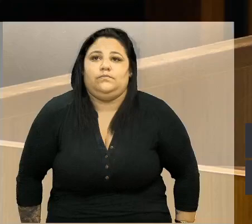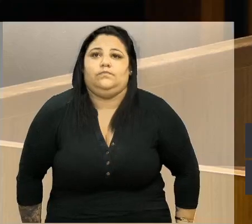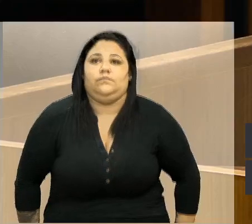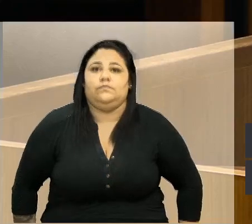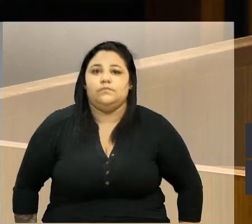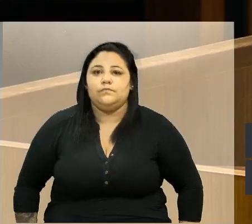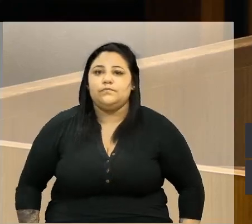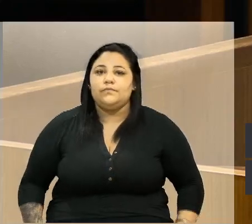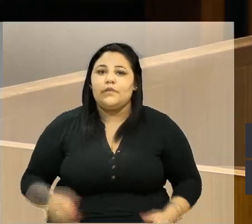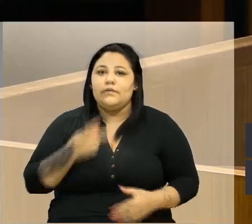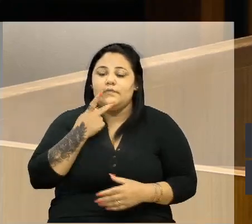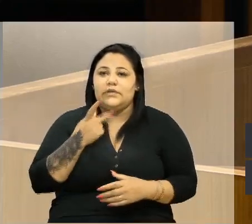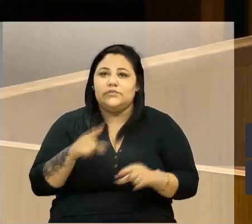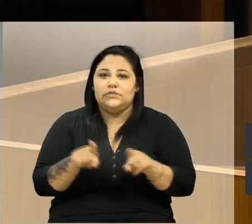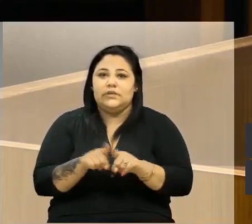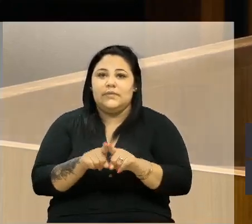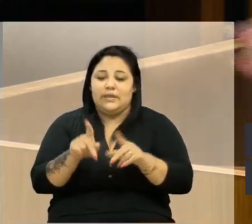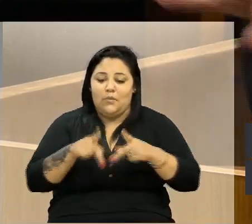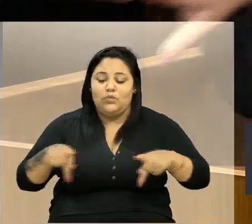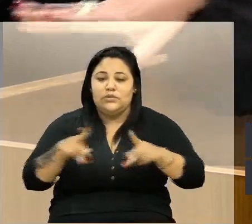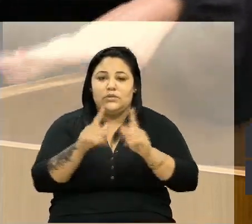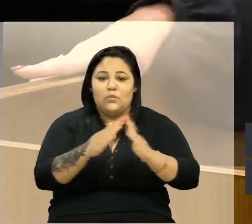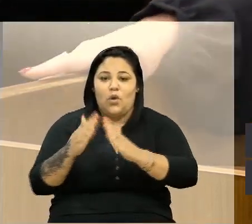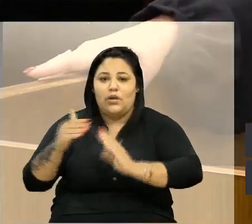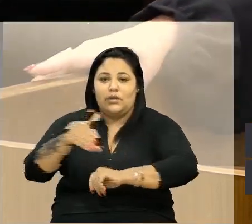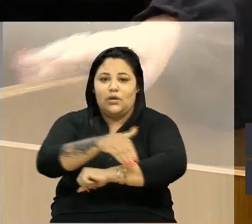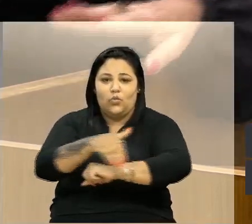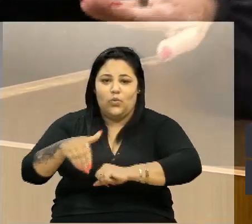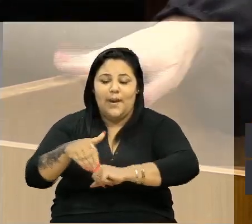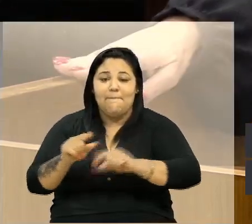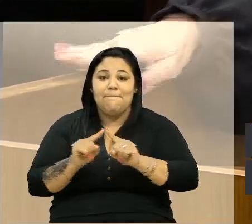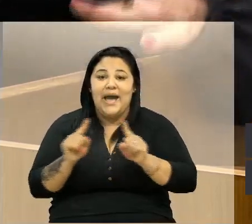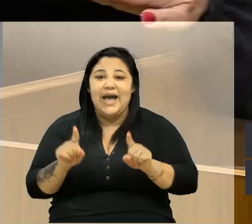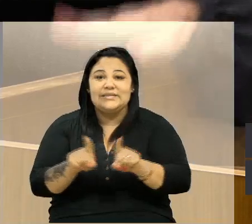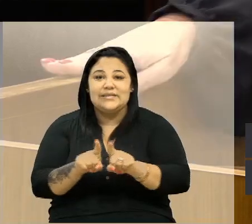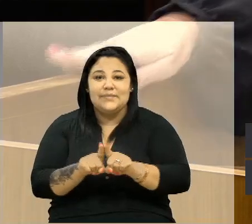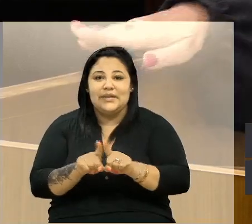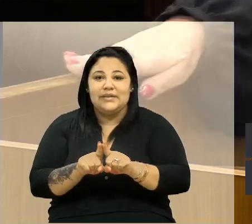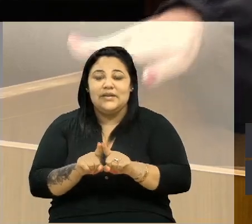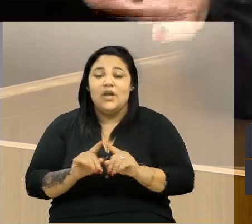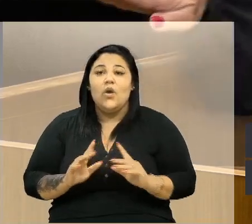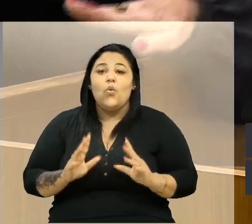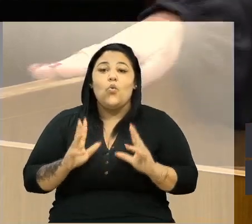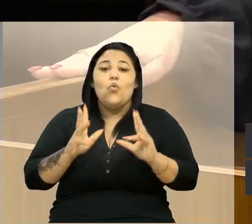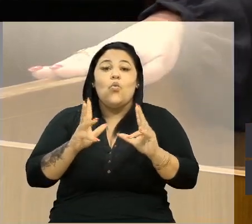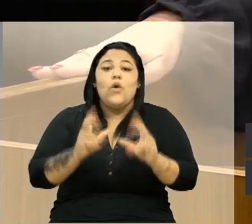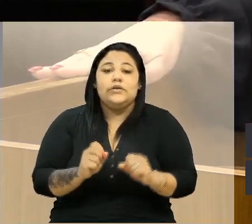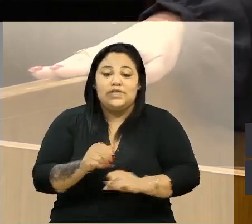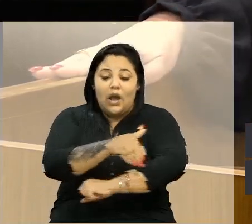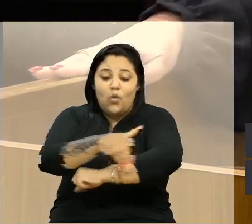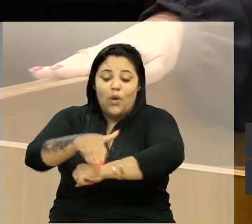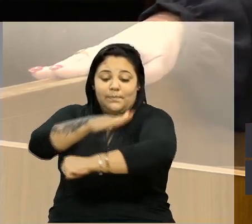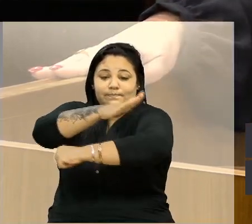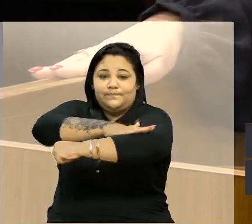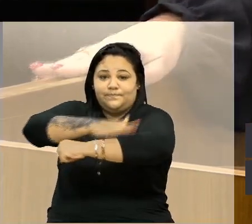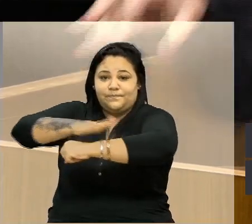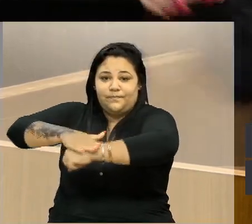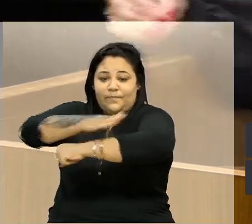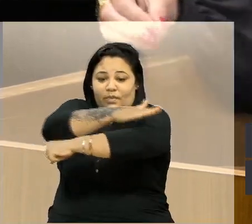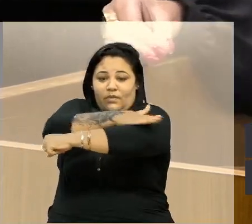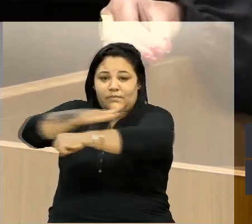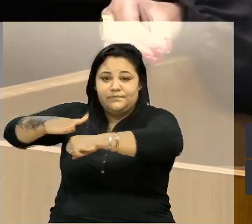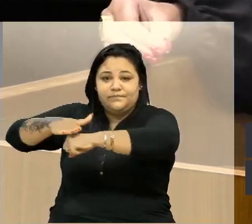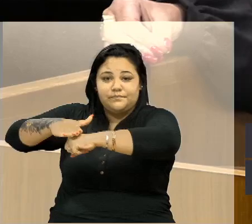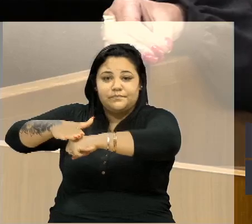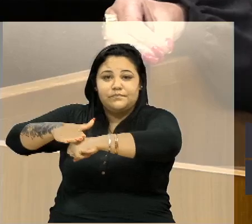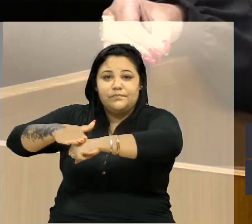situação da população em rua, mas também quantas ruas foram pavimentadas,